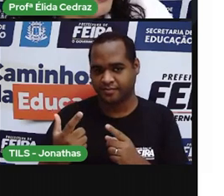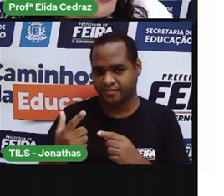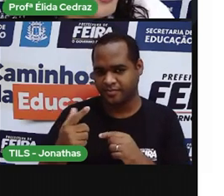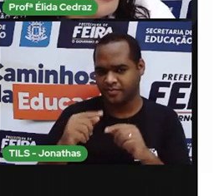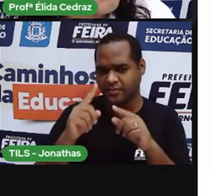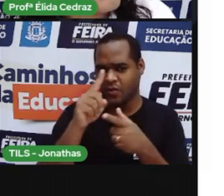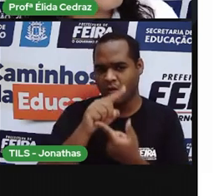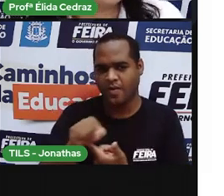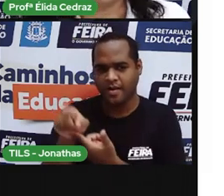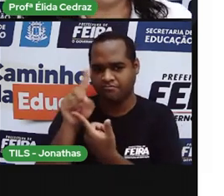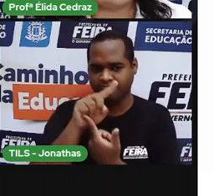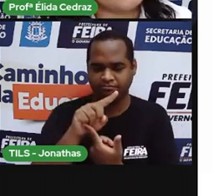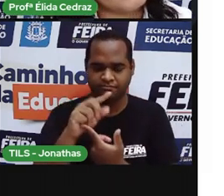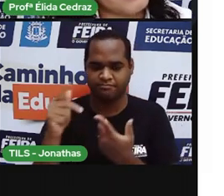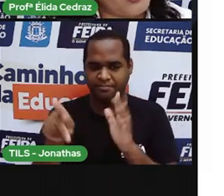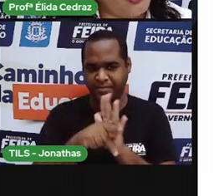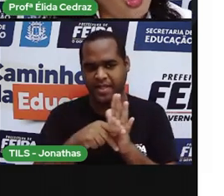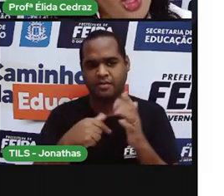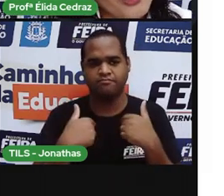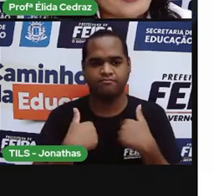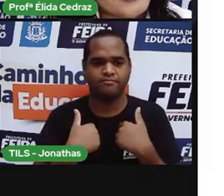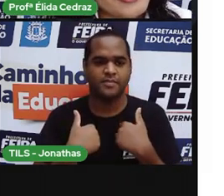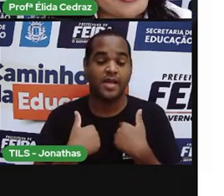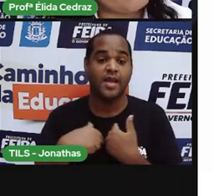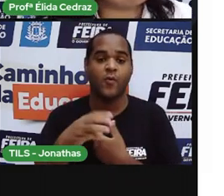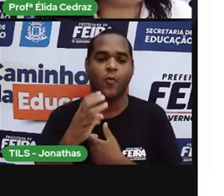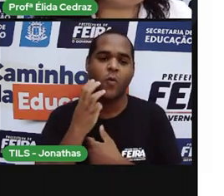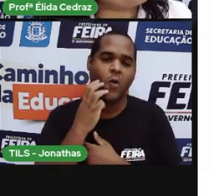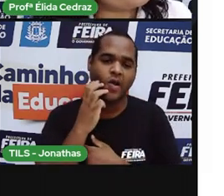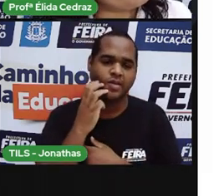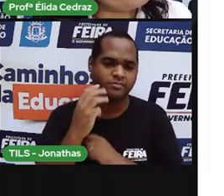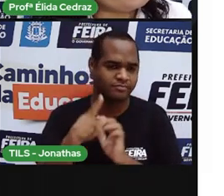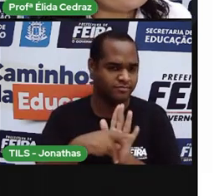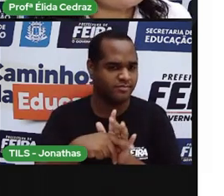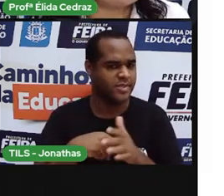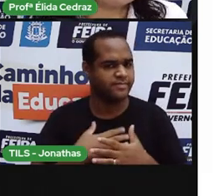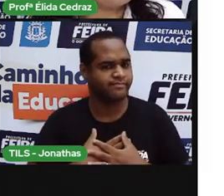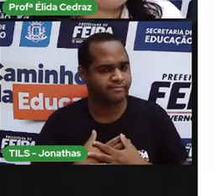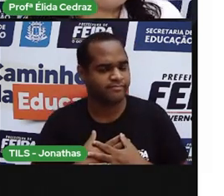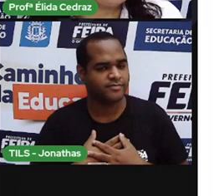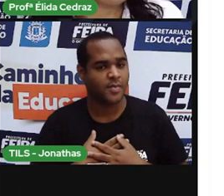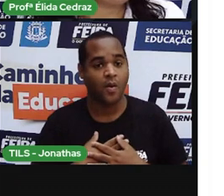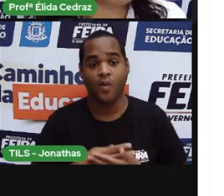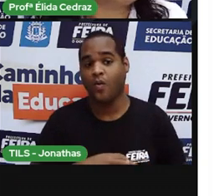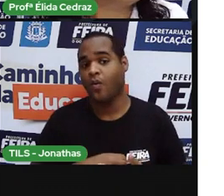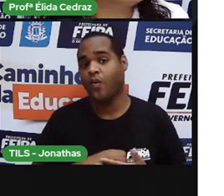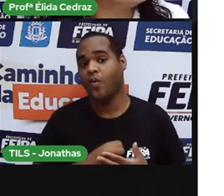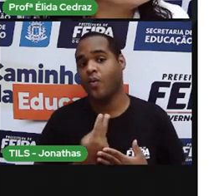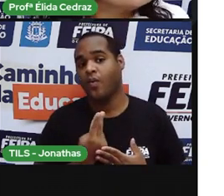fosse minha? É se essa rosa fosse minha? Ou